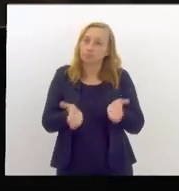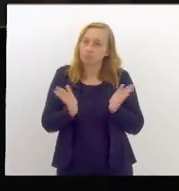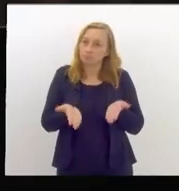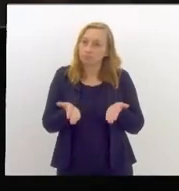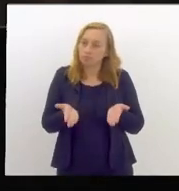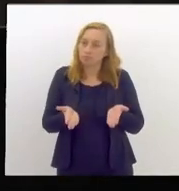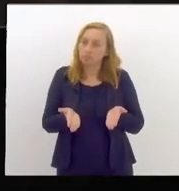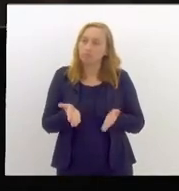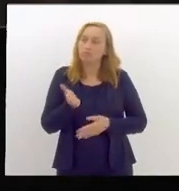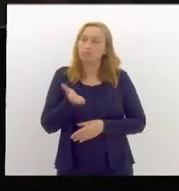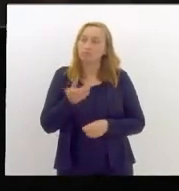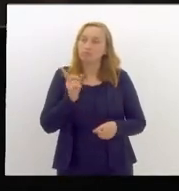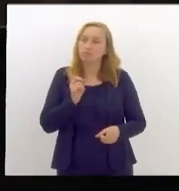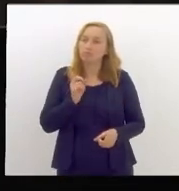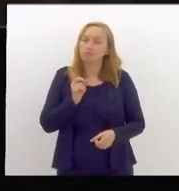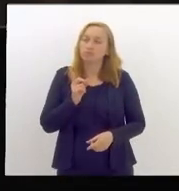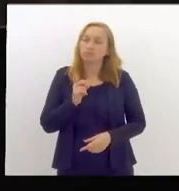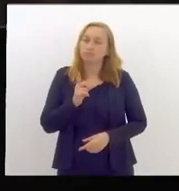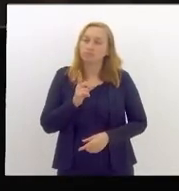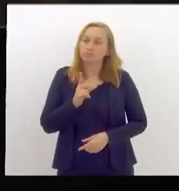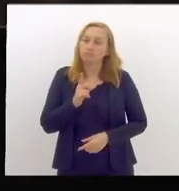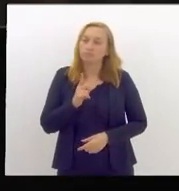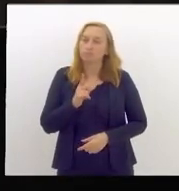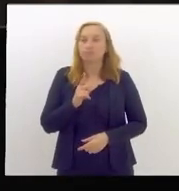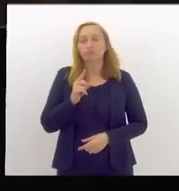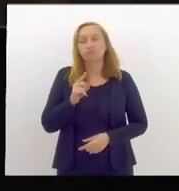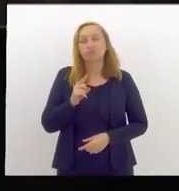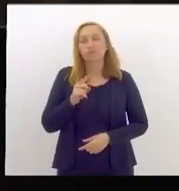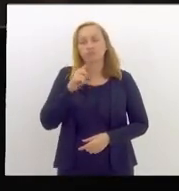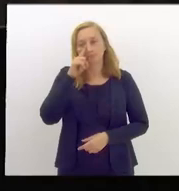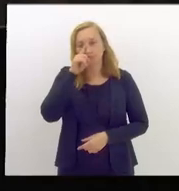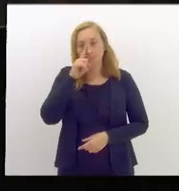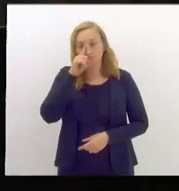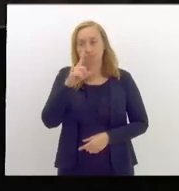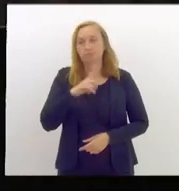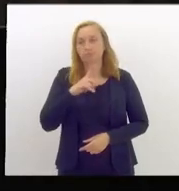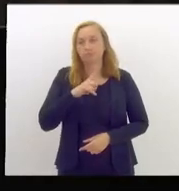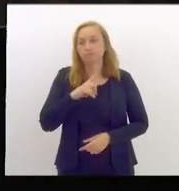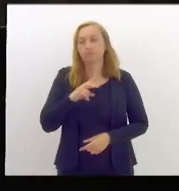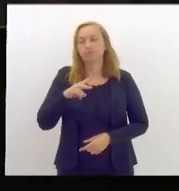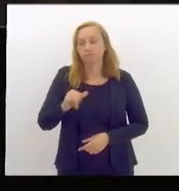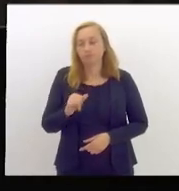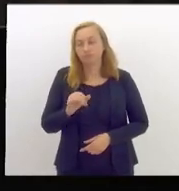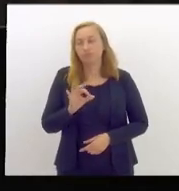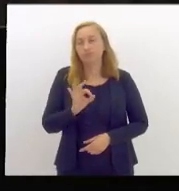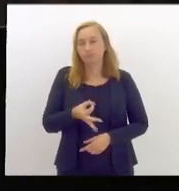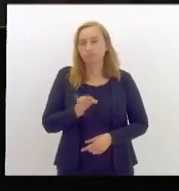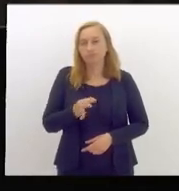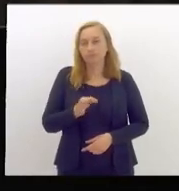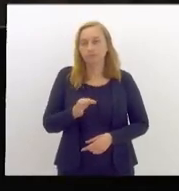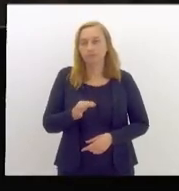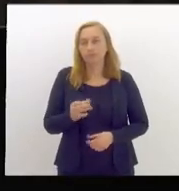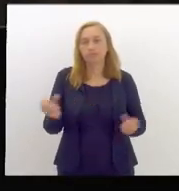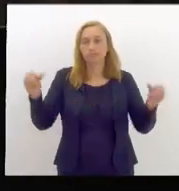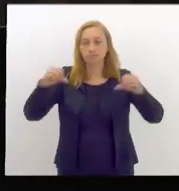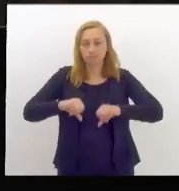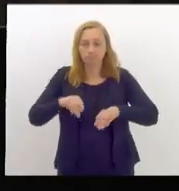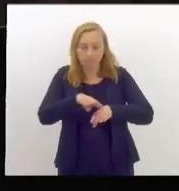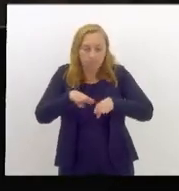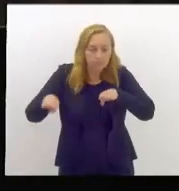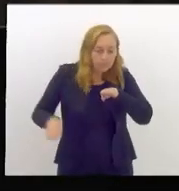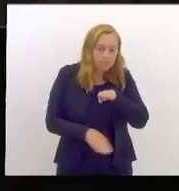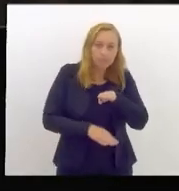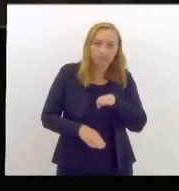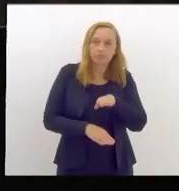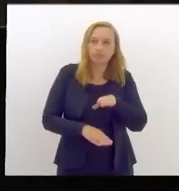já se encontra numa situação precária e que vai Sem dúvida nenhuma aumentar a desigualdade